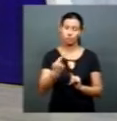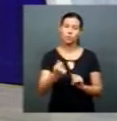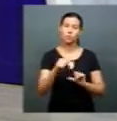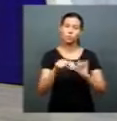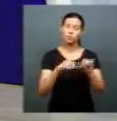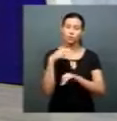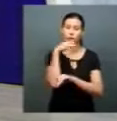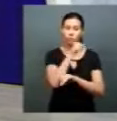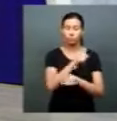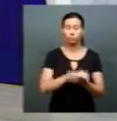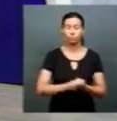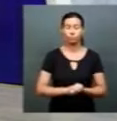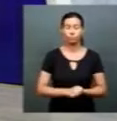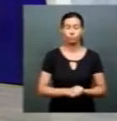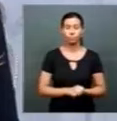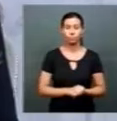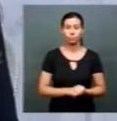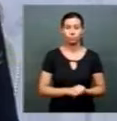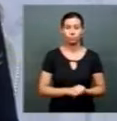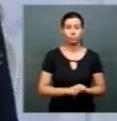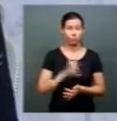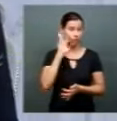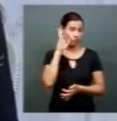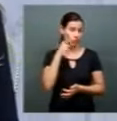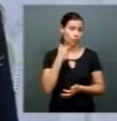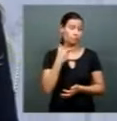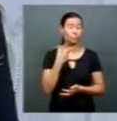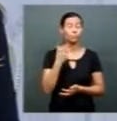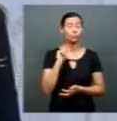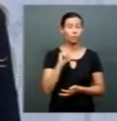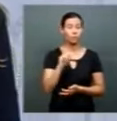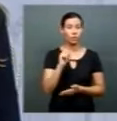rápida. E eu acho que é isso, Então,